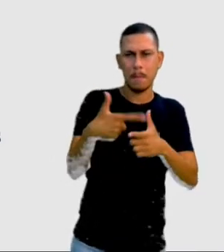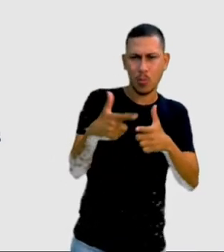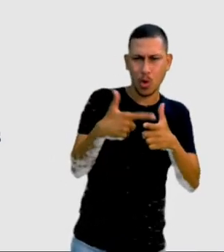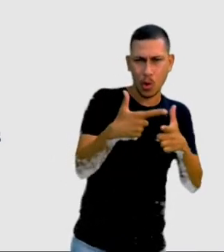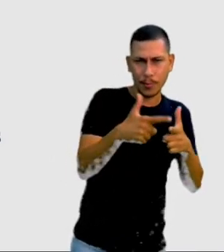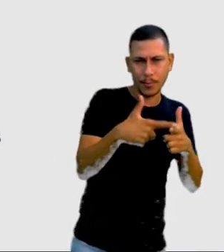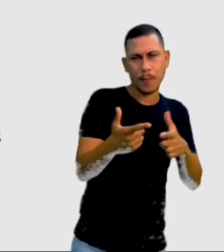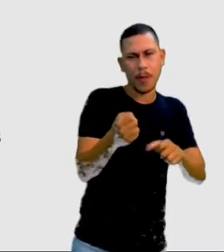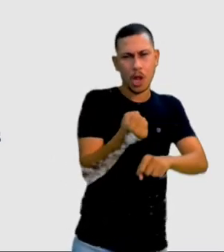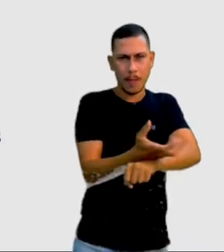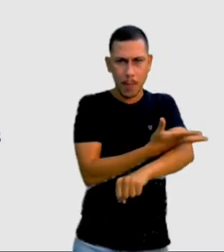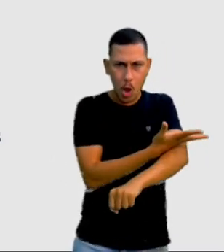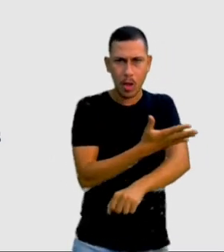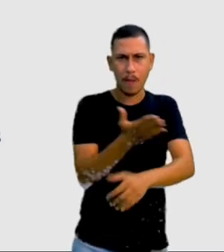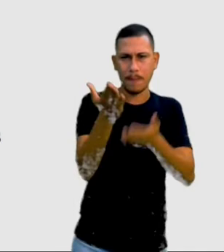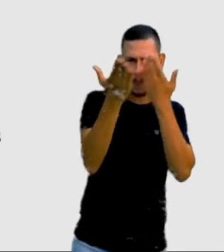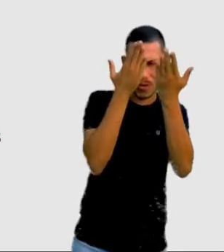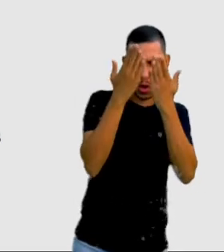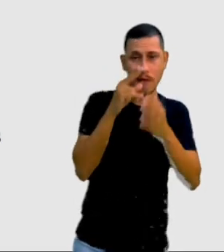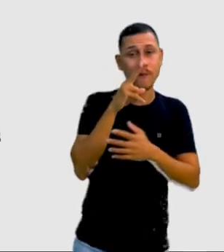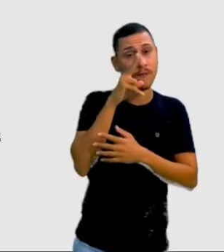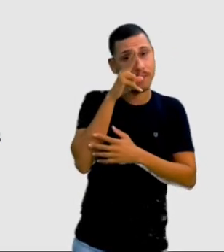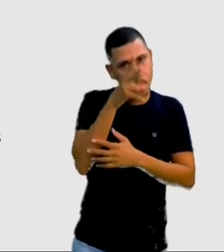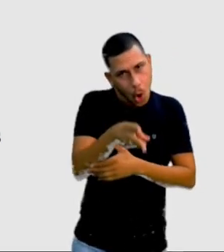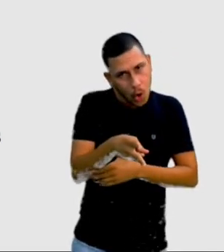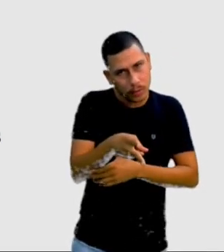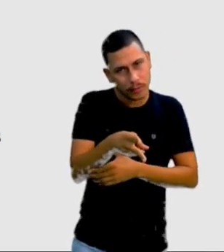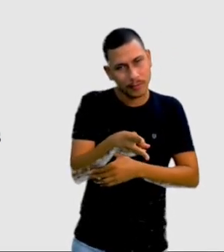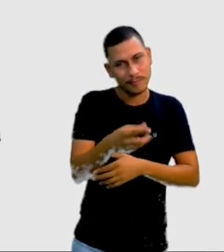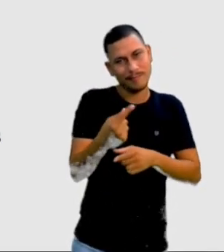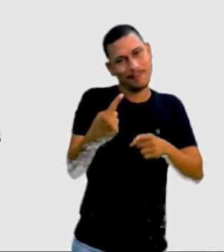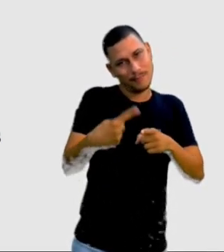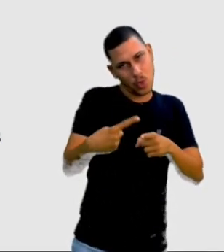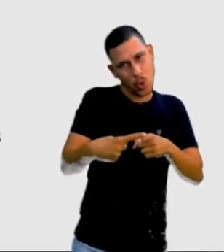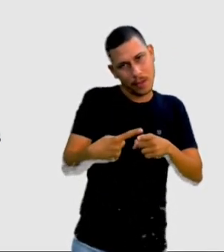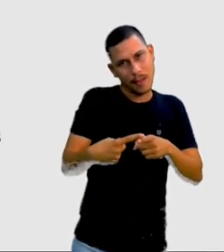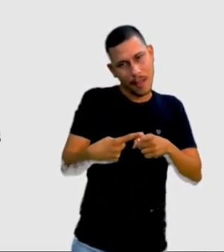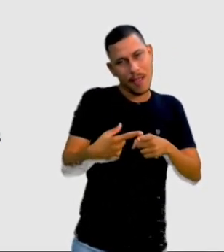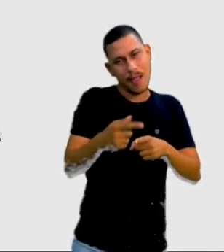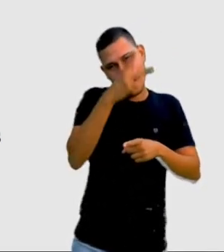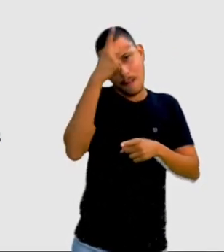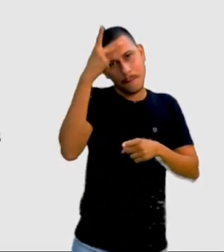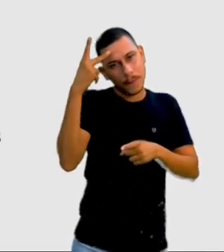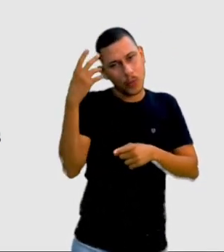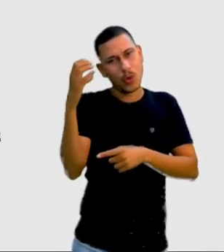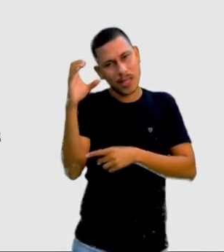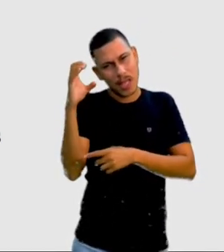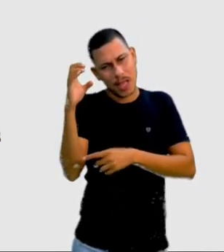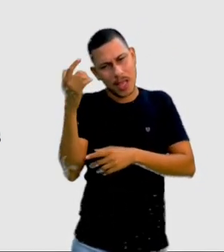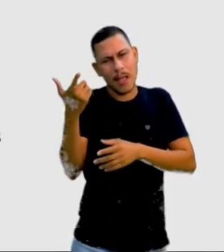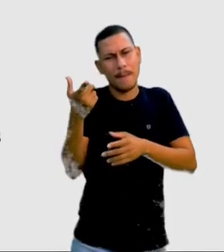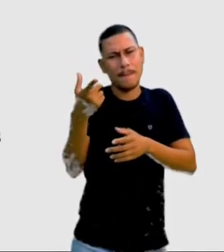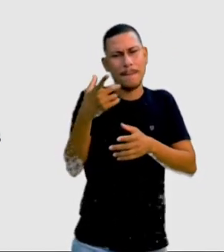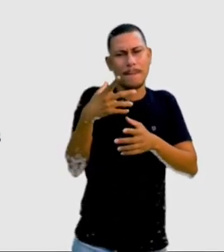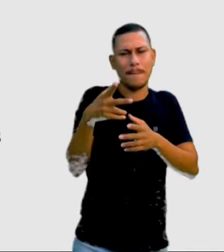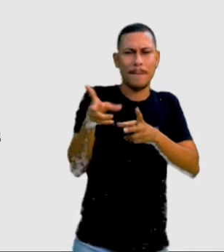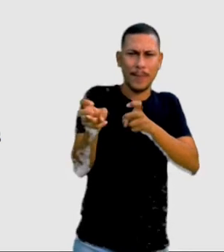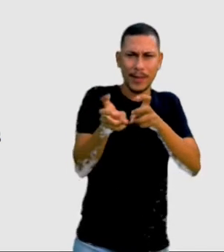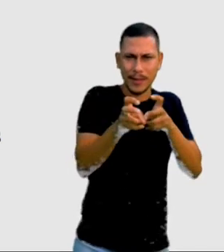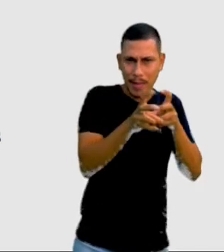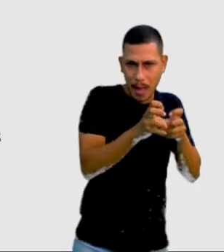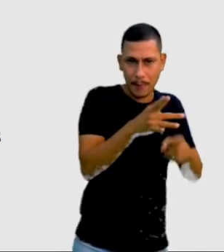emocionais, né, são muito fortes, pelo que a literatura vem falando, né? Condições de